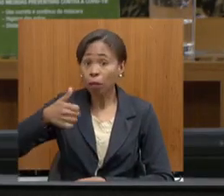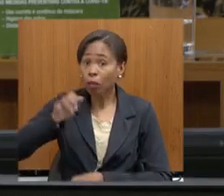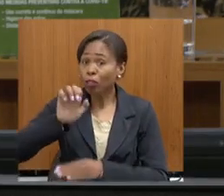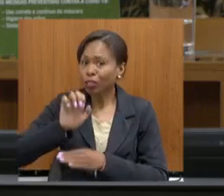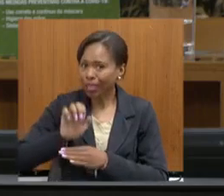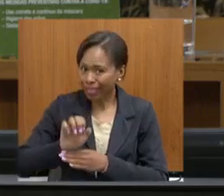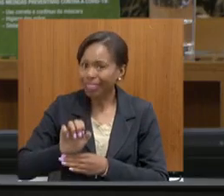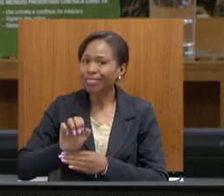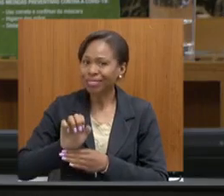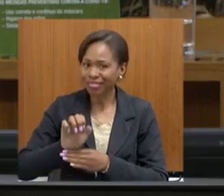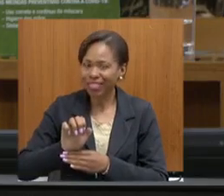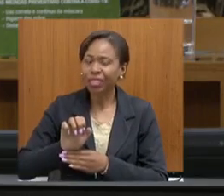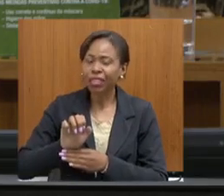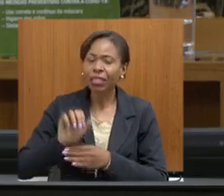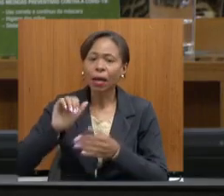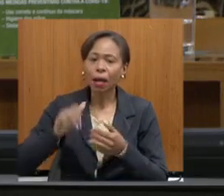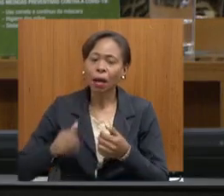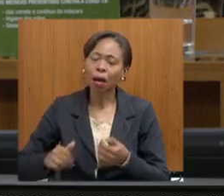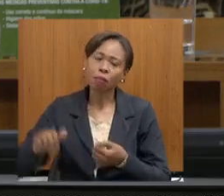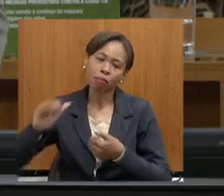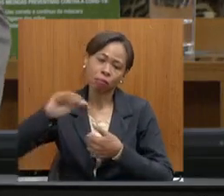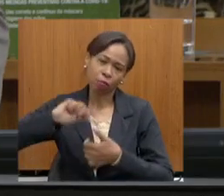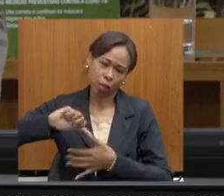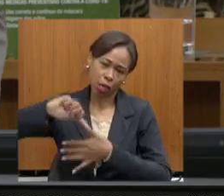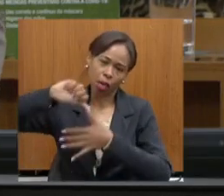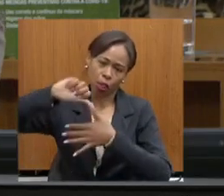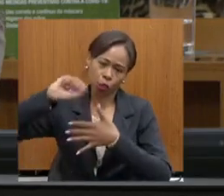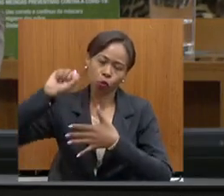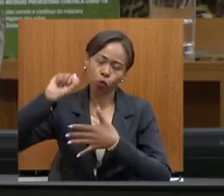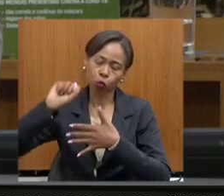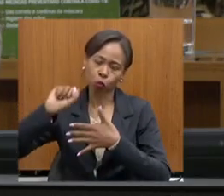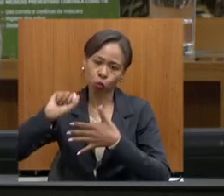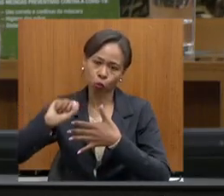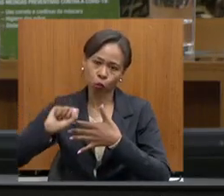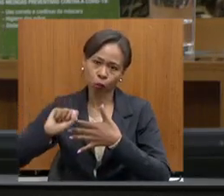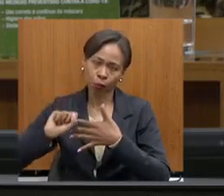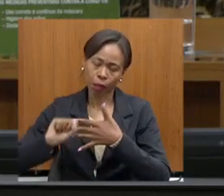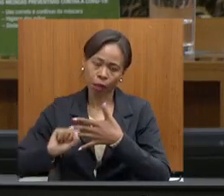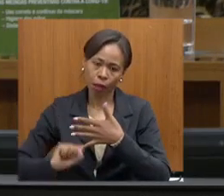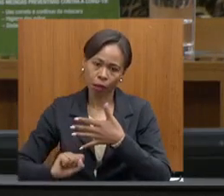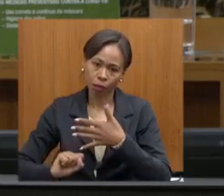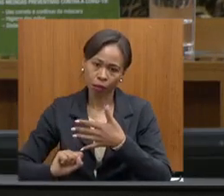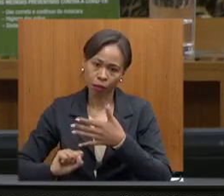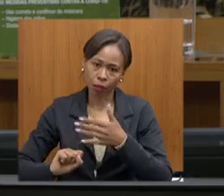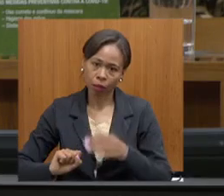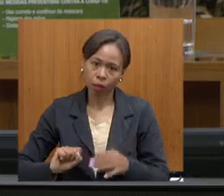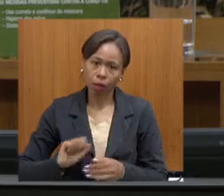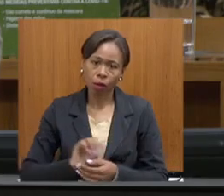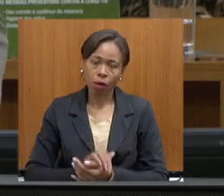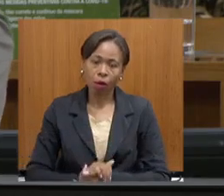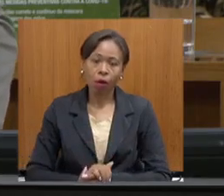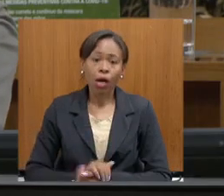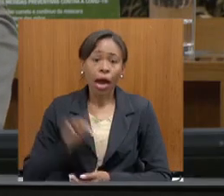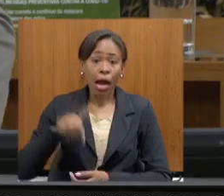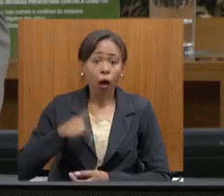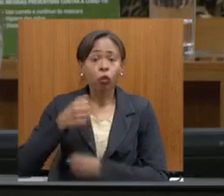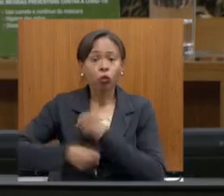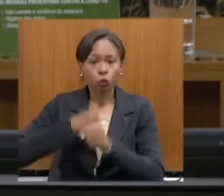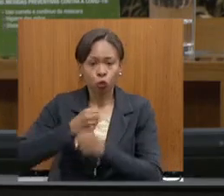América do Sul assinar o Stitch ressuscitou E destacamos aí né agora em 2022